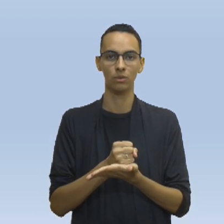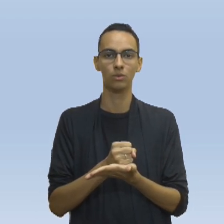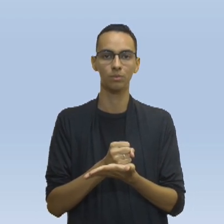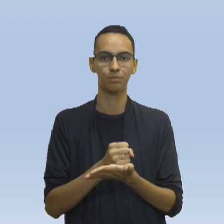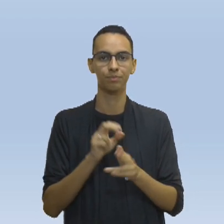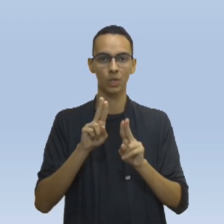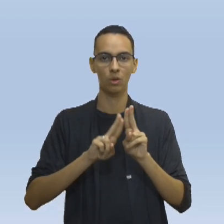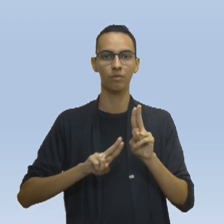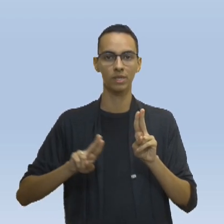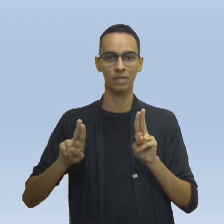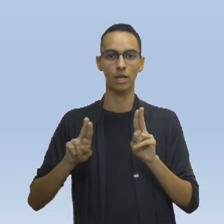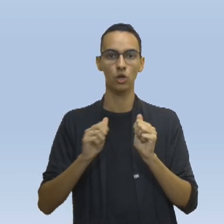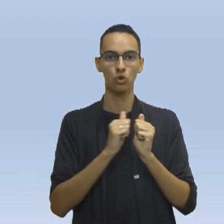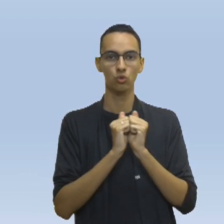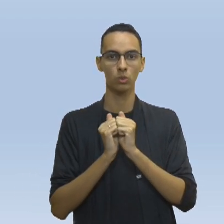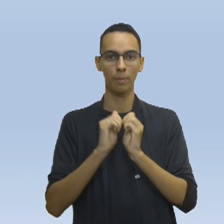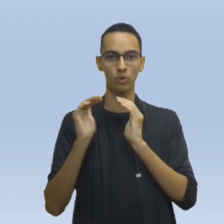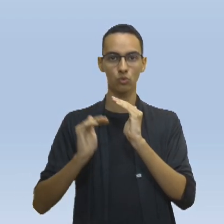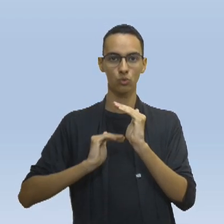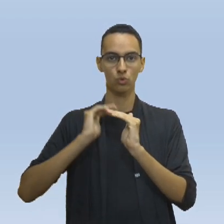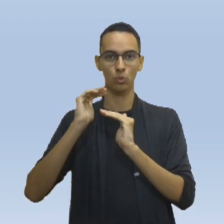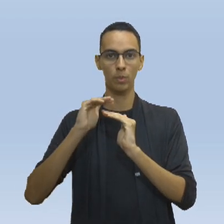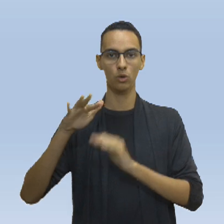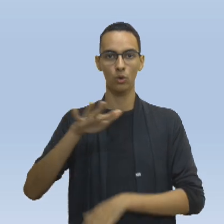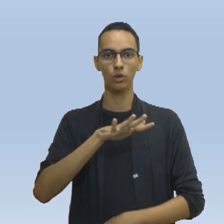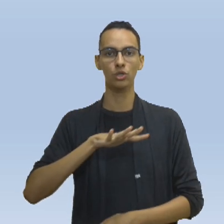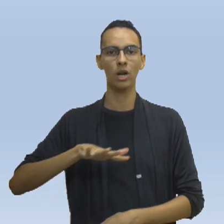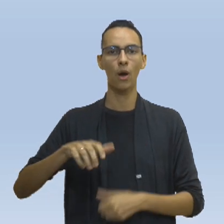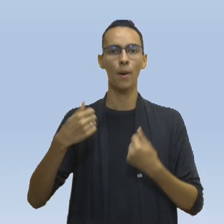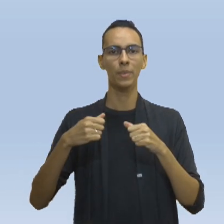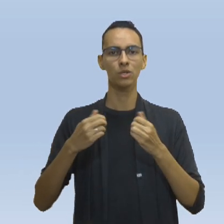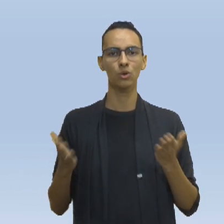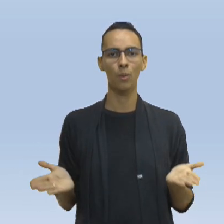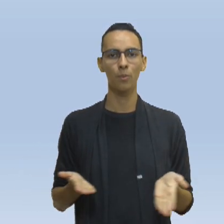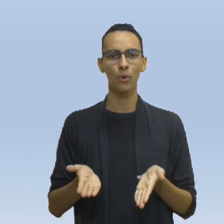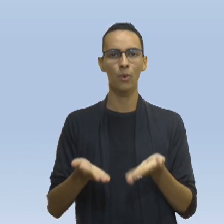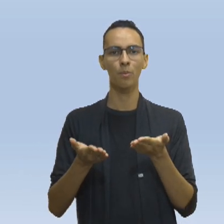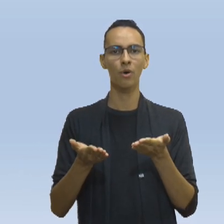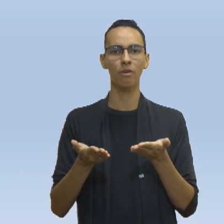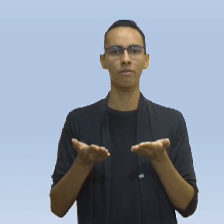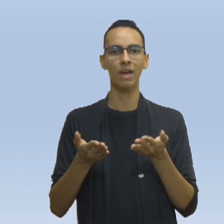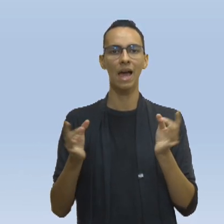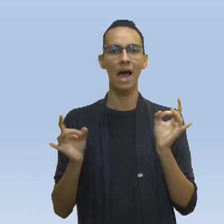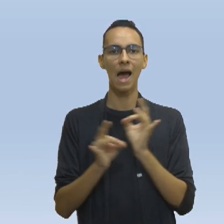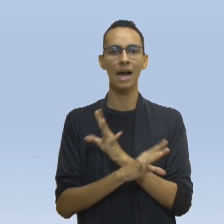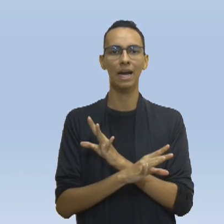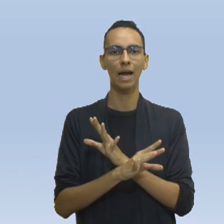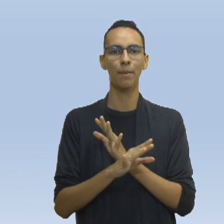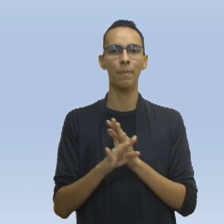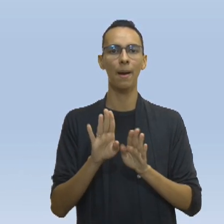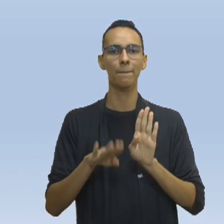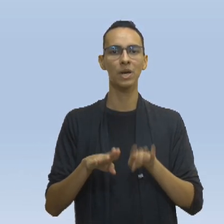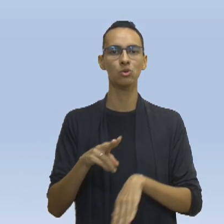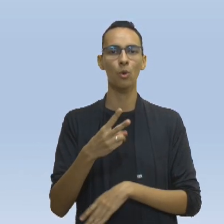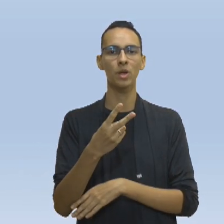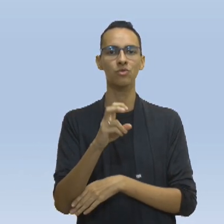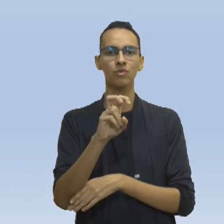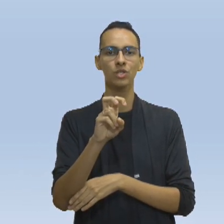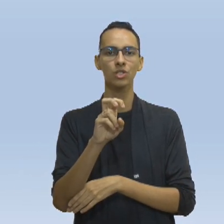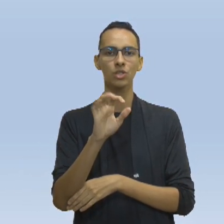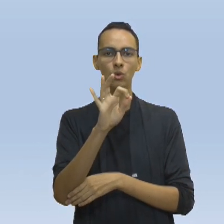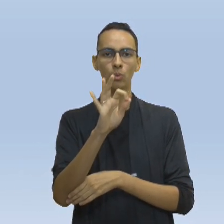com seus superiores hierárquicos da administração, deveriam promover uma redução de pelo menos 25% nesses